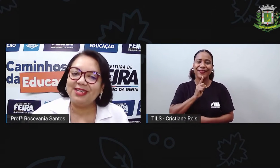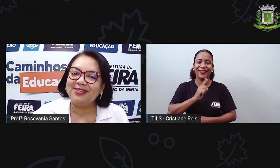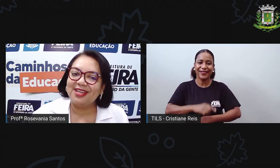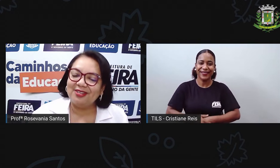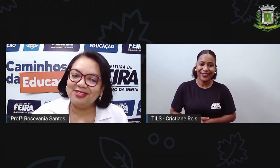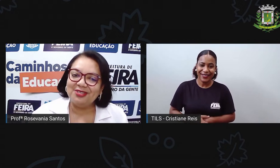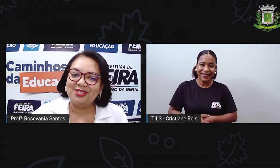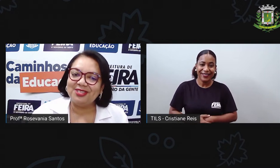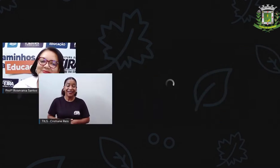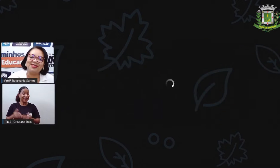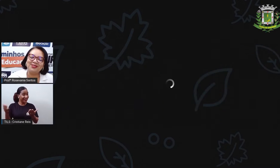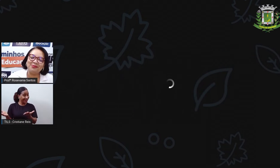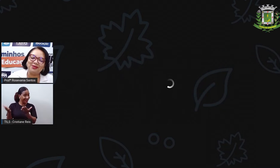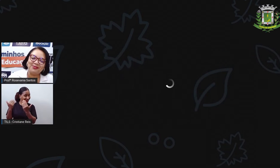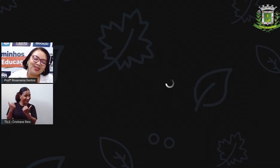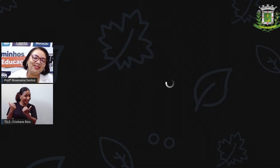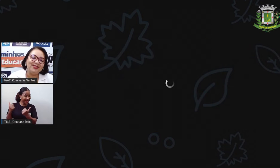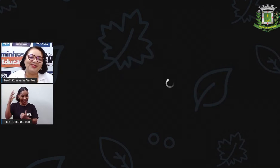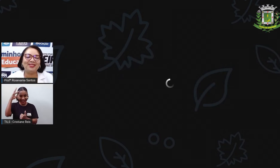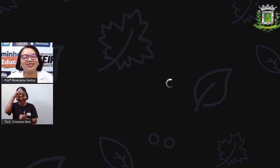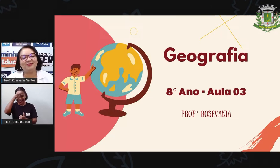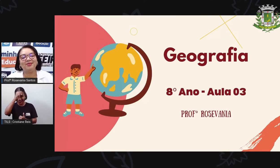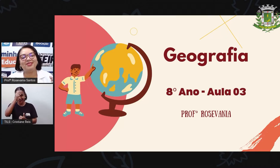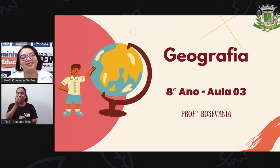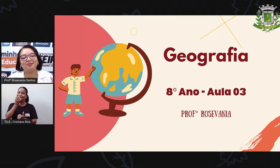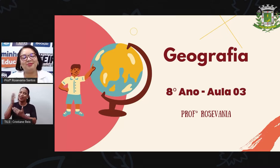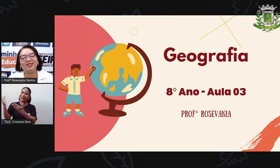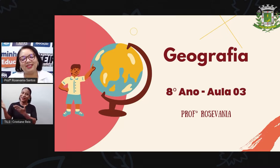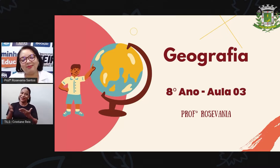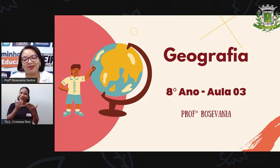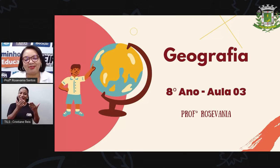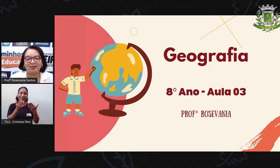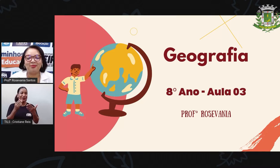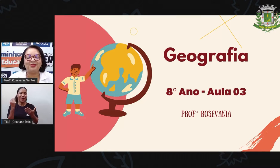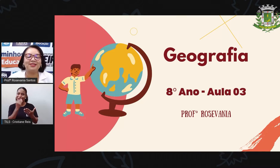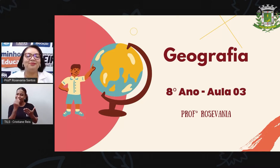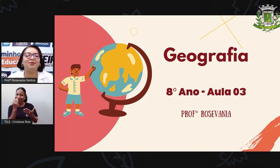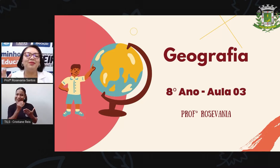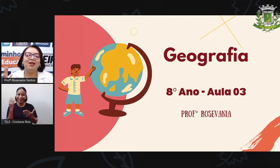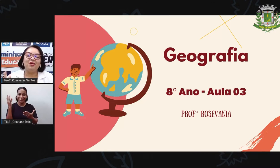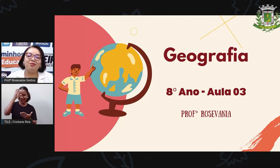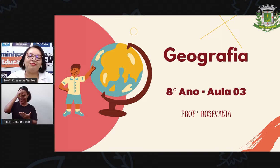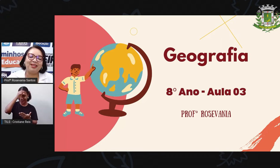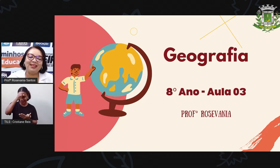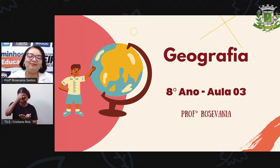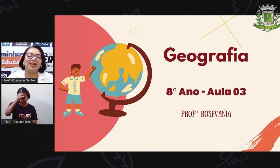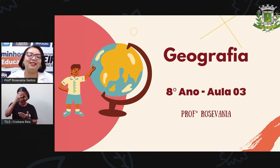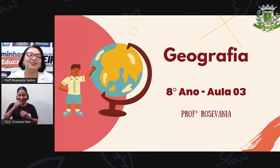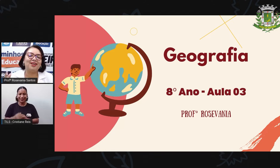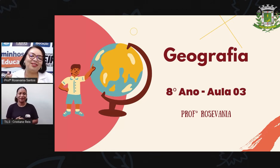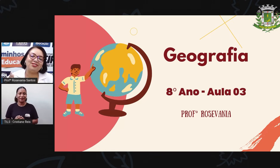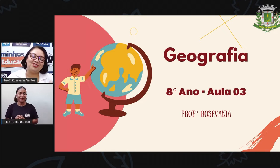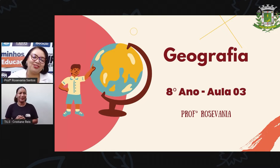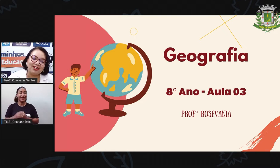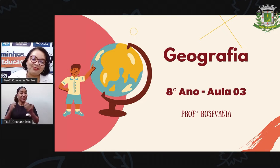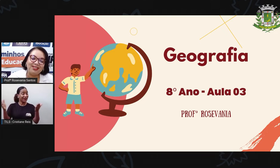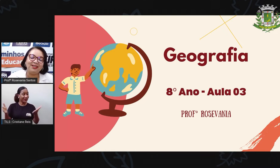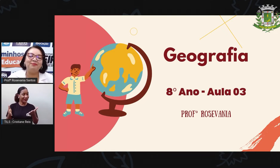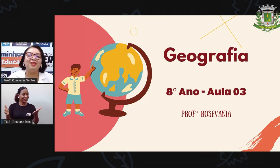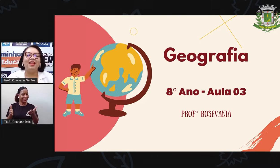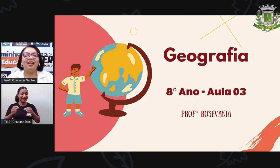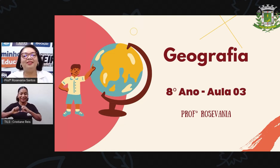vamos à nossa aula de hoje? Sejam bem-vindos e espero que vocês aproveitem da melhor forma possível. Como eu falei, a nossa aula de